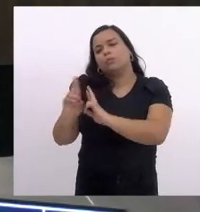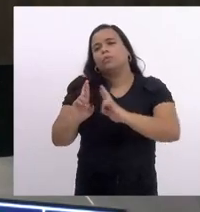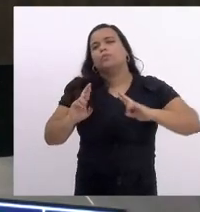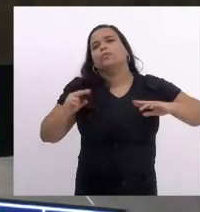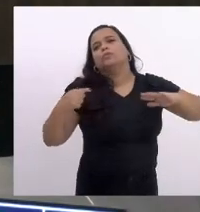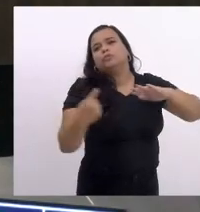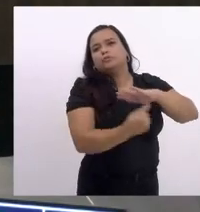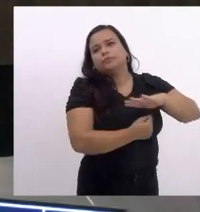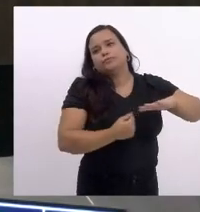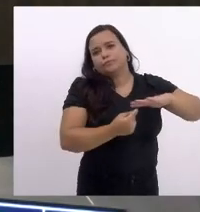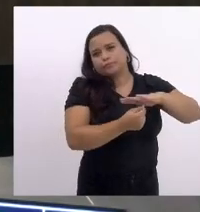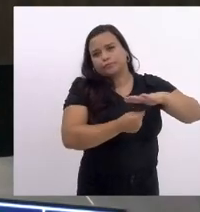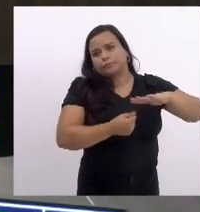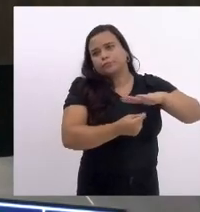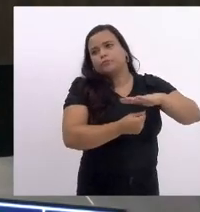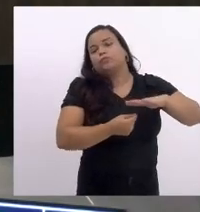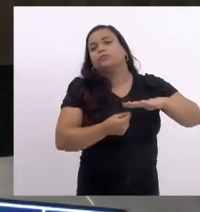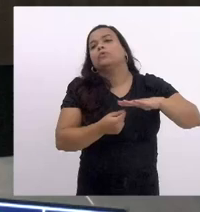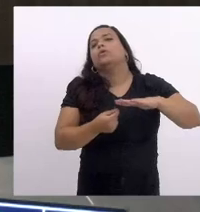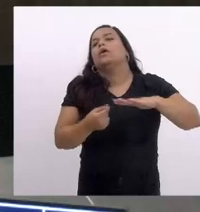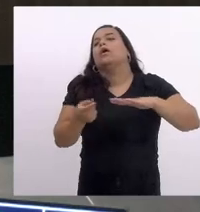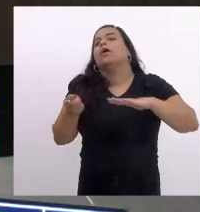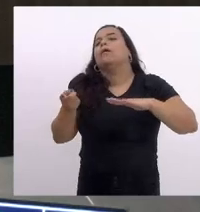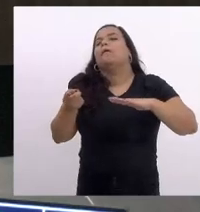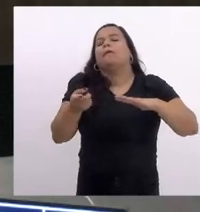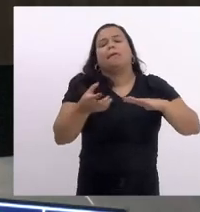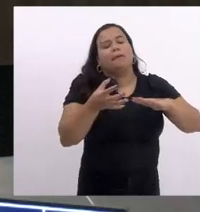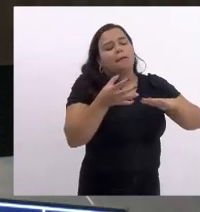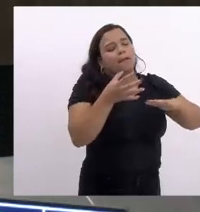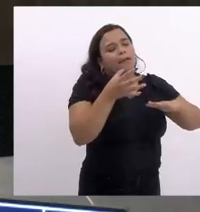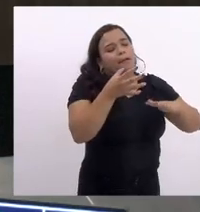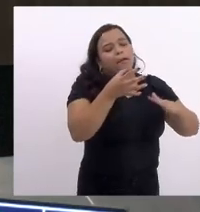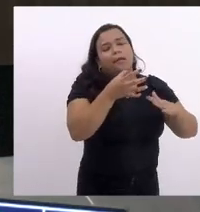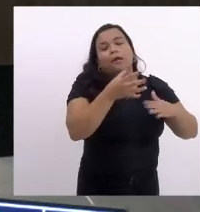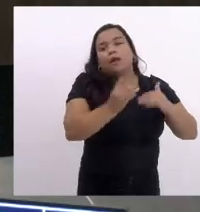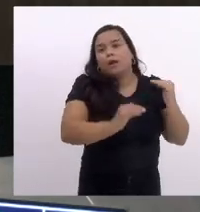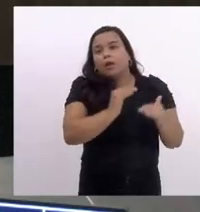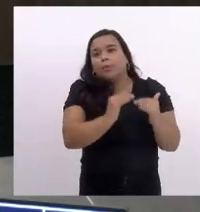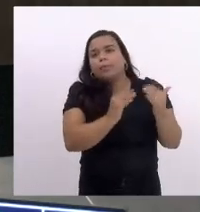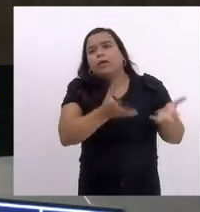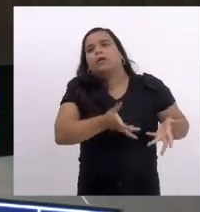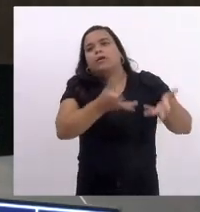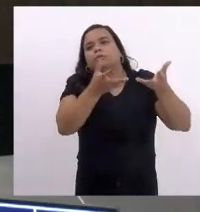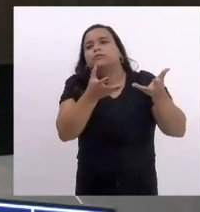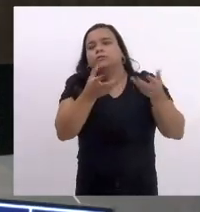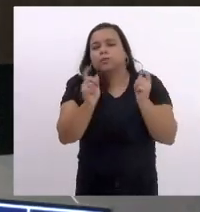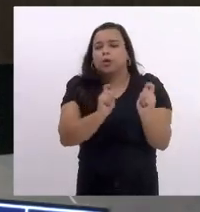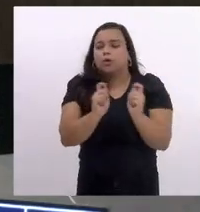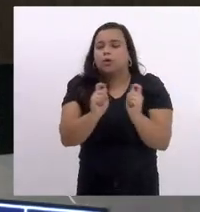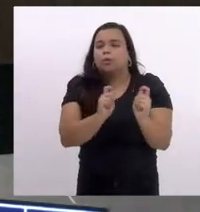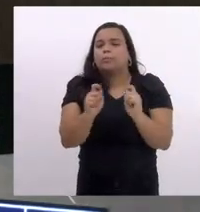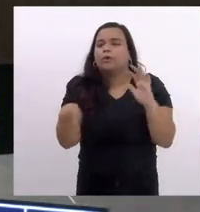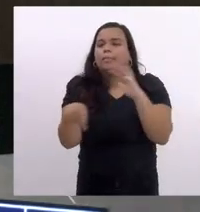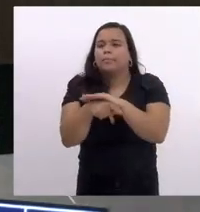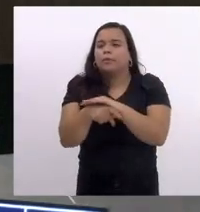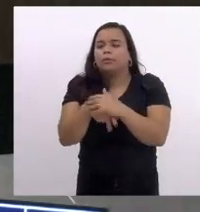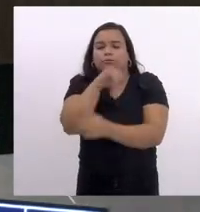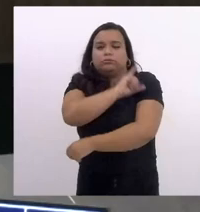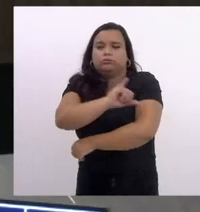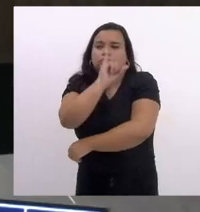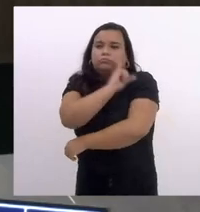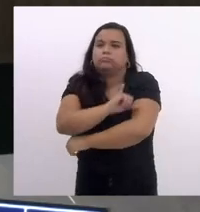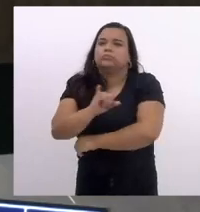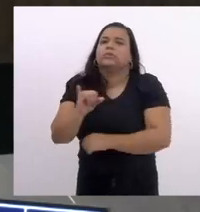de Recuperação Econômica dos Municípios Fluminenses, FREMIF, no caso do estado de calamidade